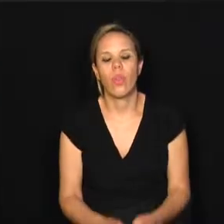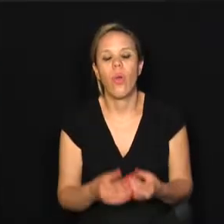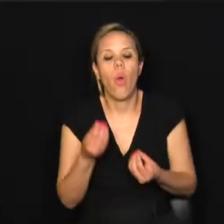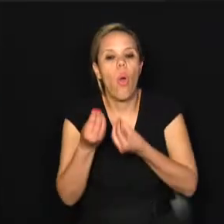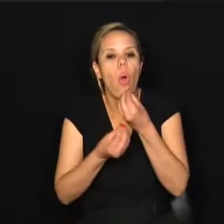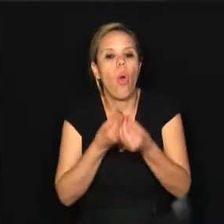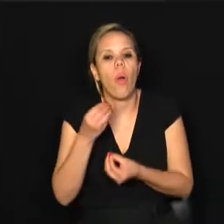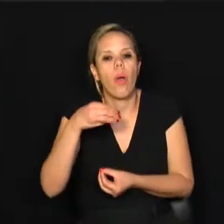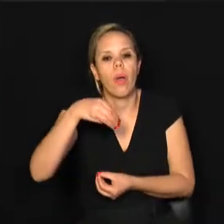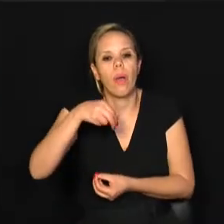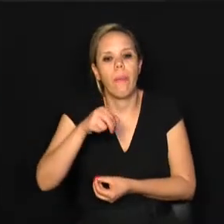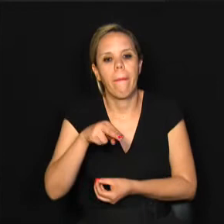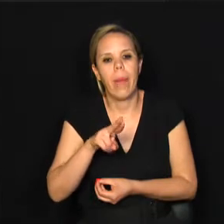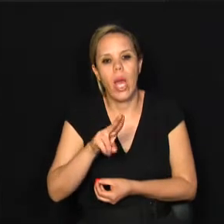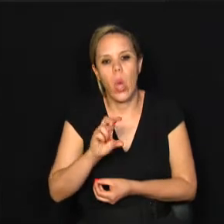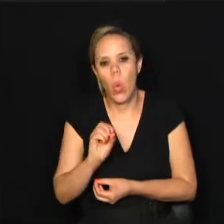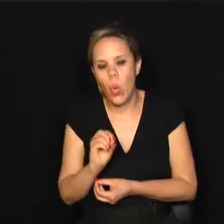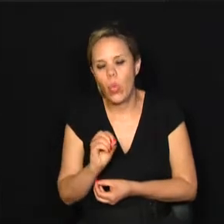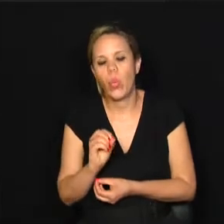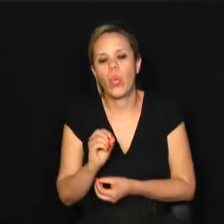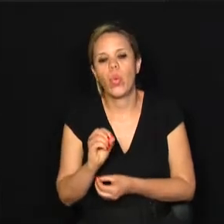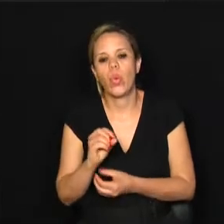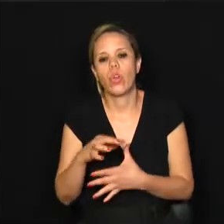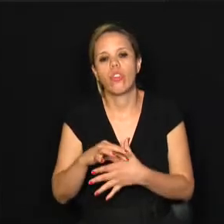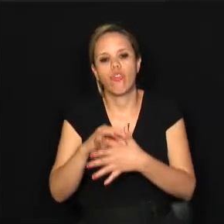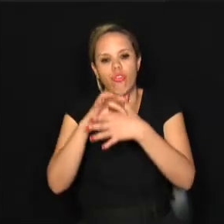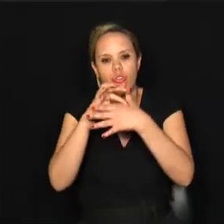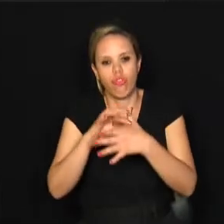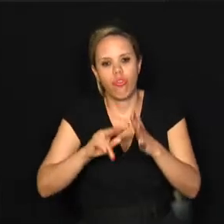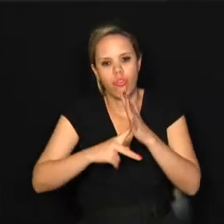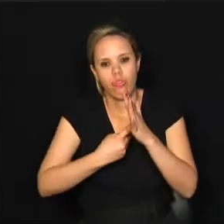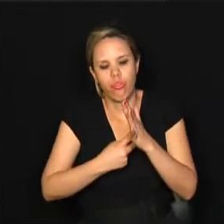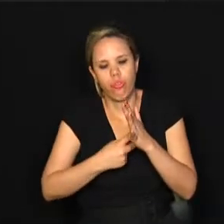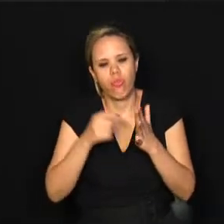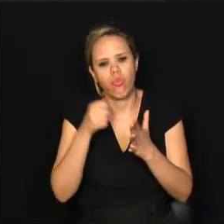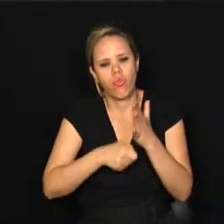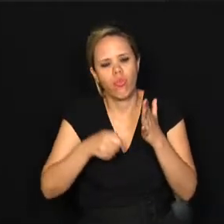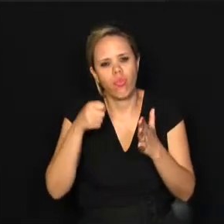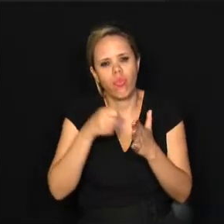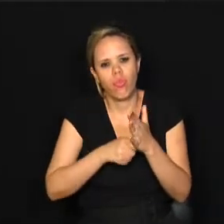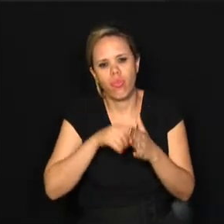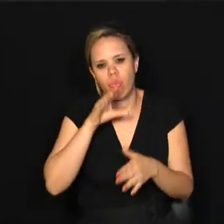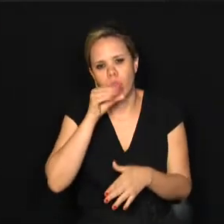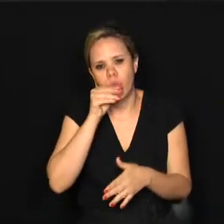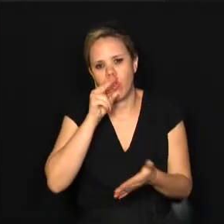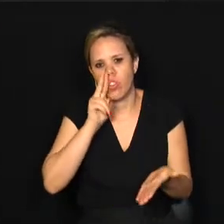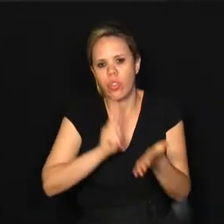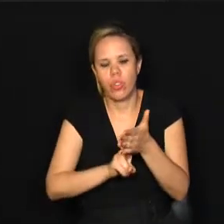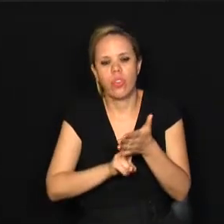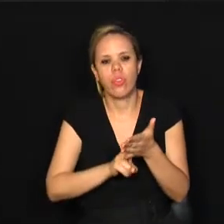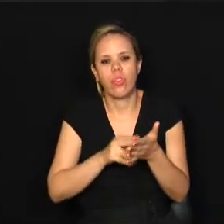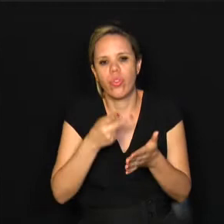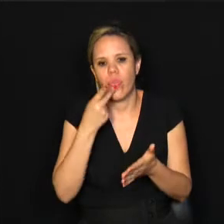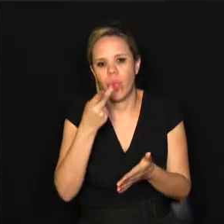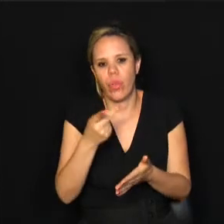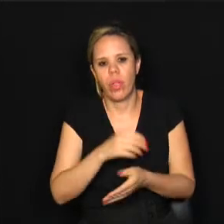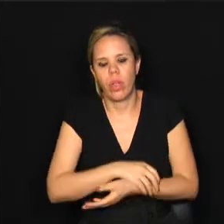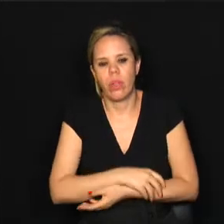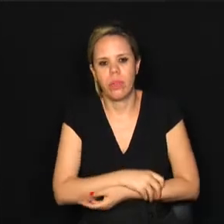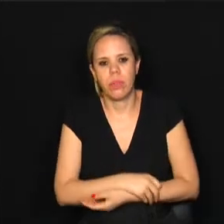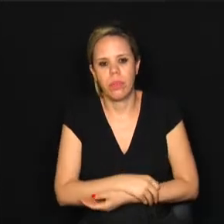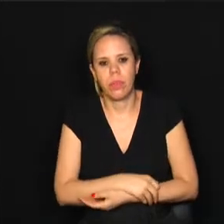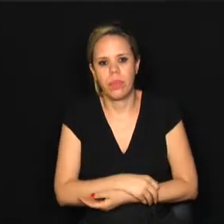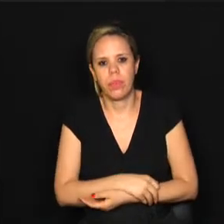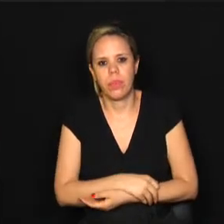que é um dirigente sindical que está liderando a luta aí dos trabalhadores de Correio. Podia comentar mais